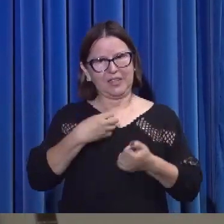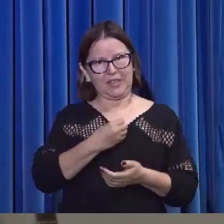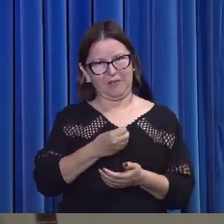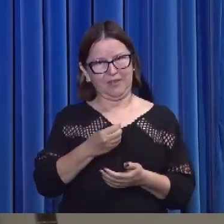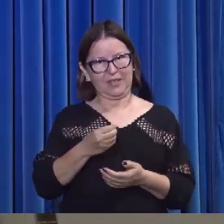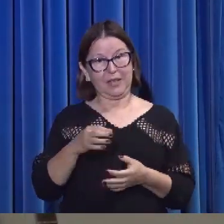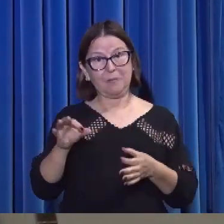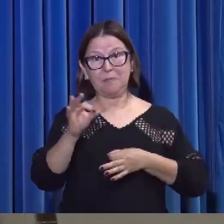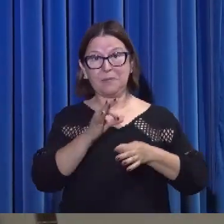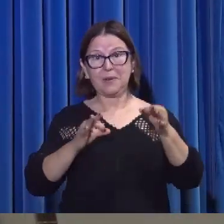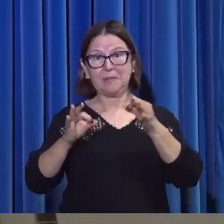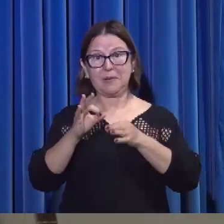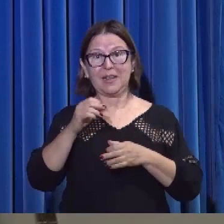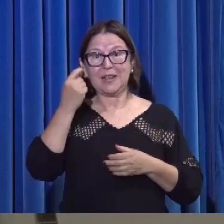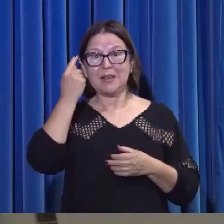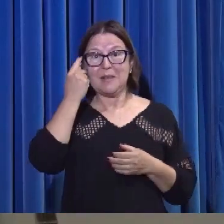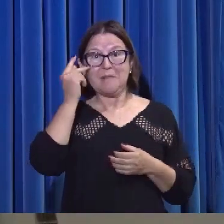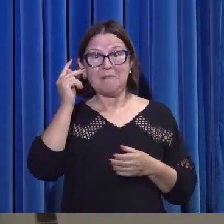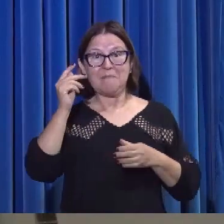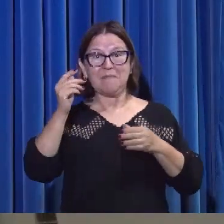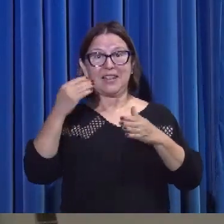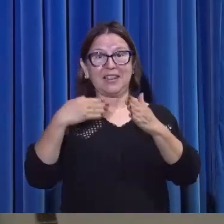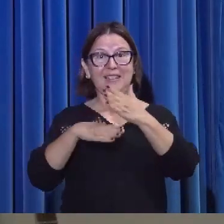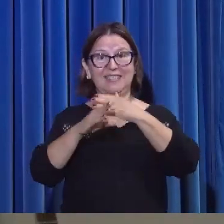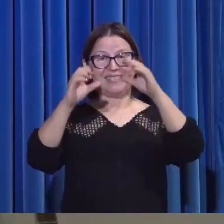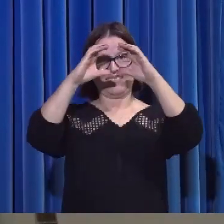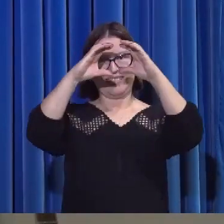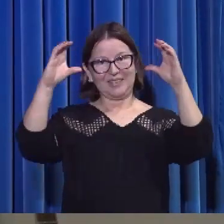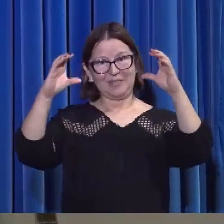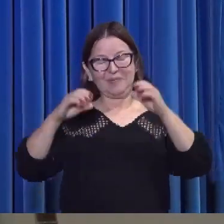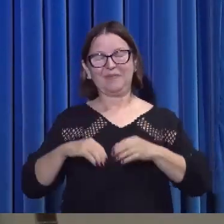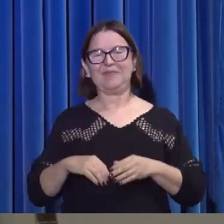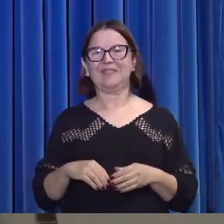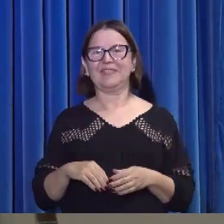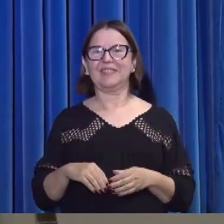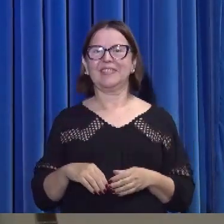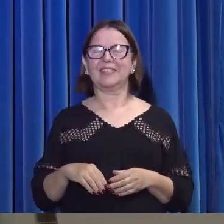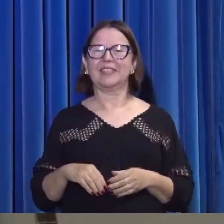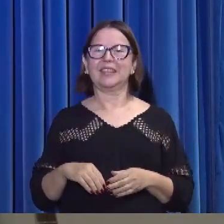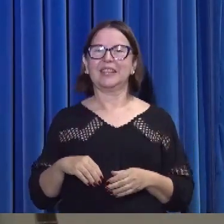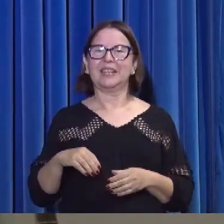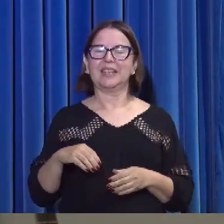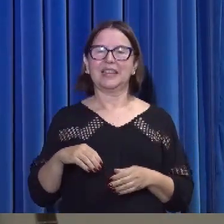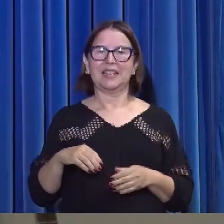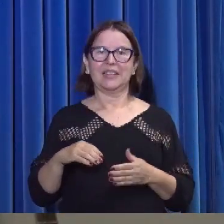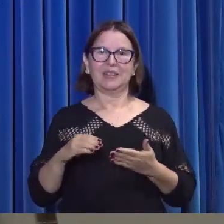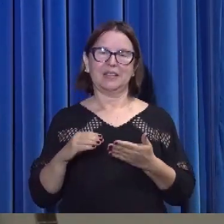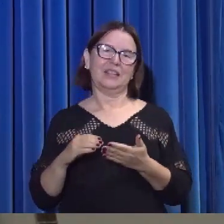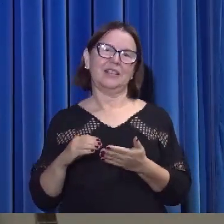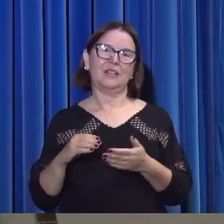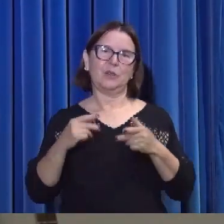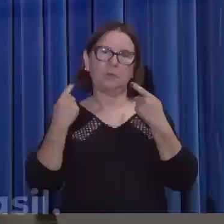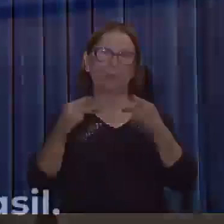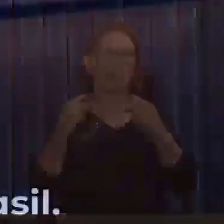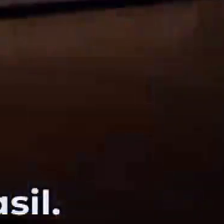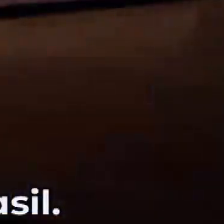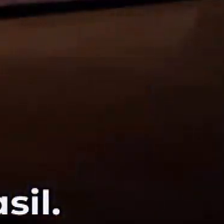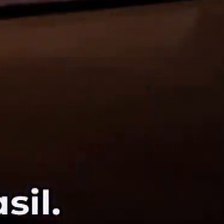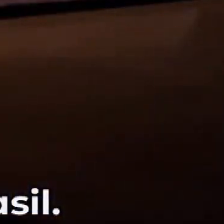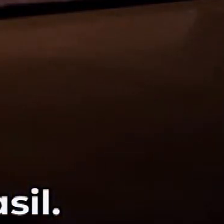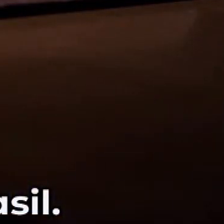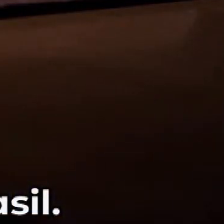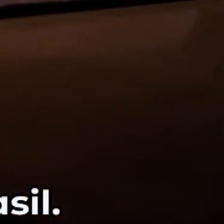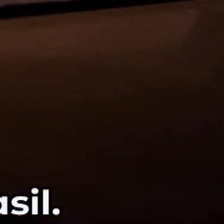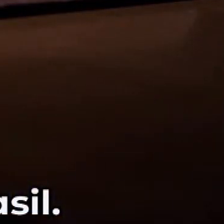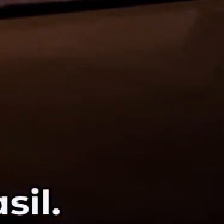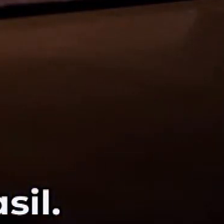partir? O profeta Amós nos exorta nesse sentido, em Amós 4,12. Prepara-te, ó